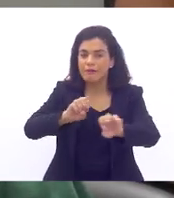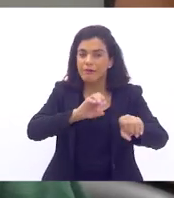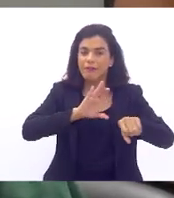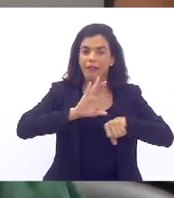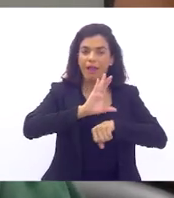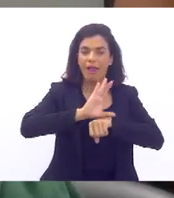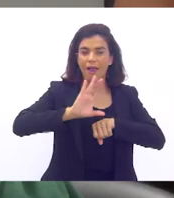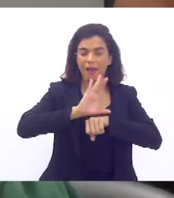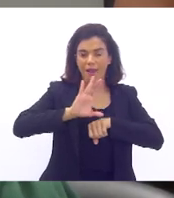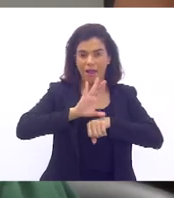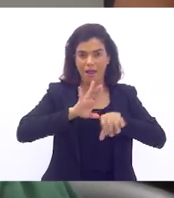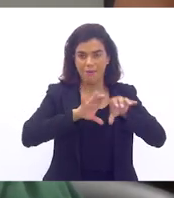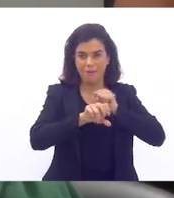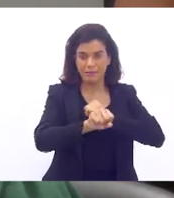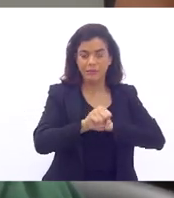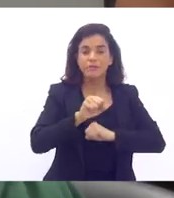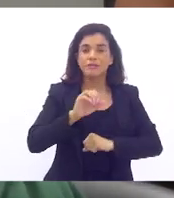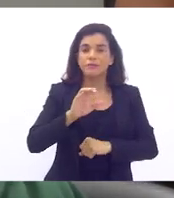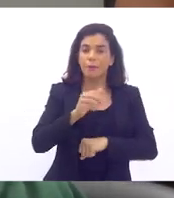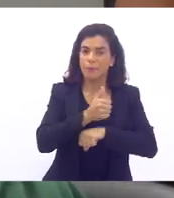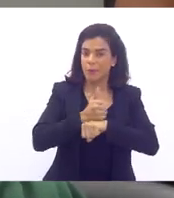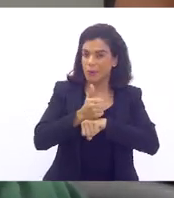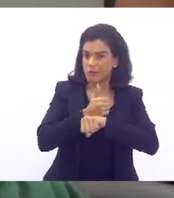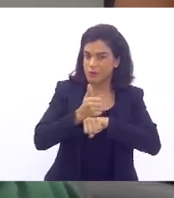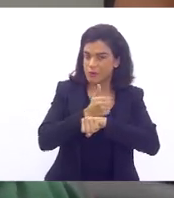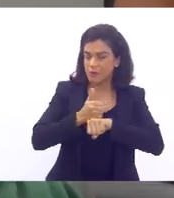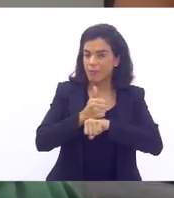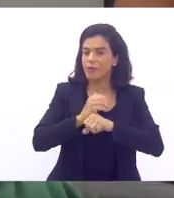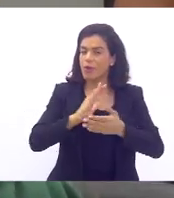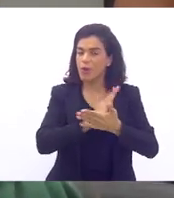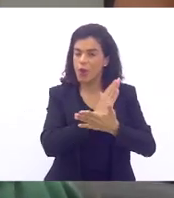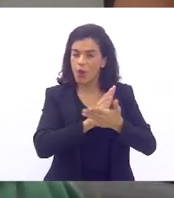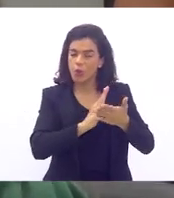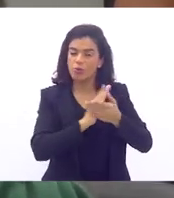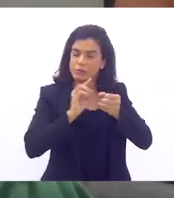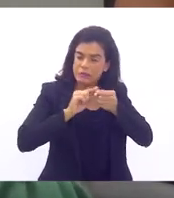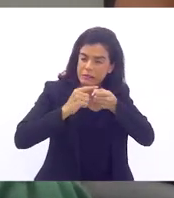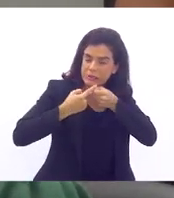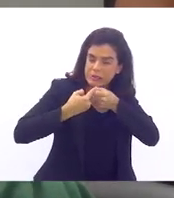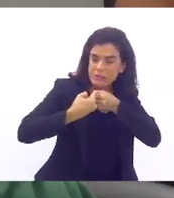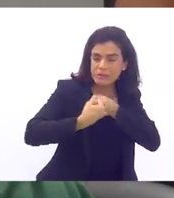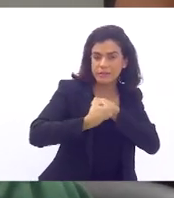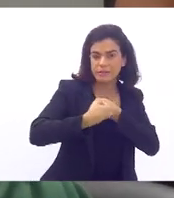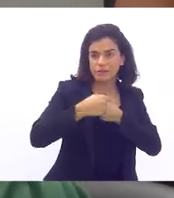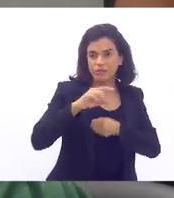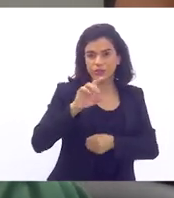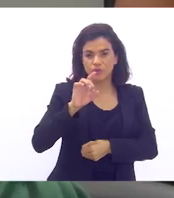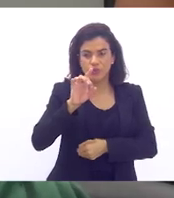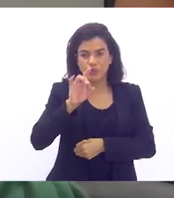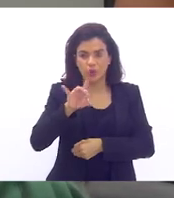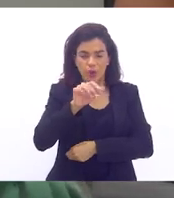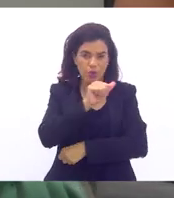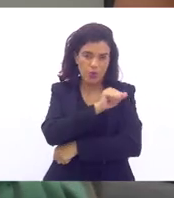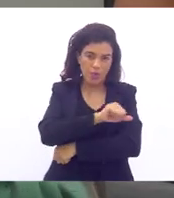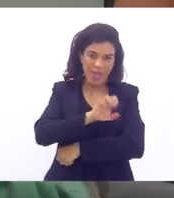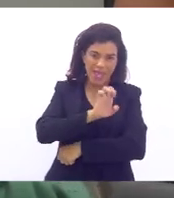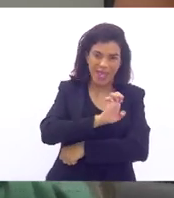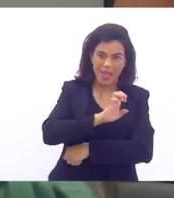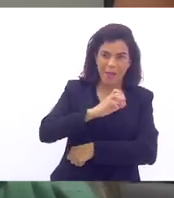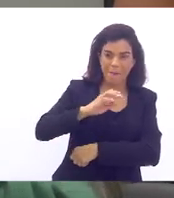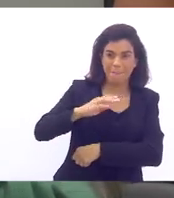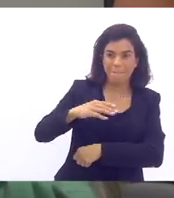né a gente tem feito algumas capacitações também alguns municípios não só em EB